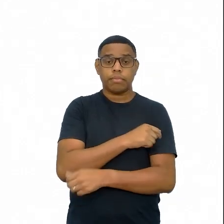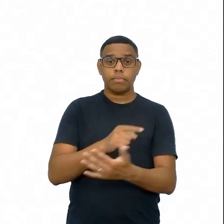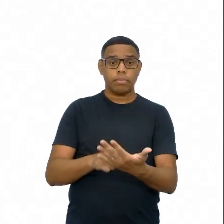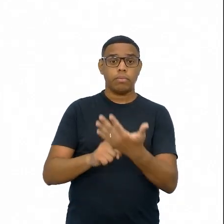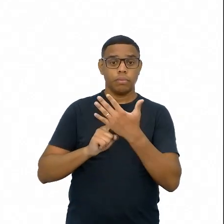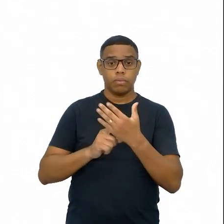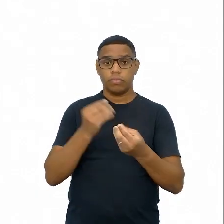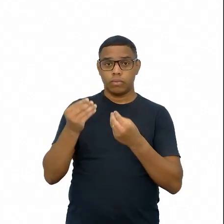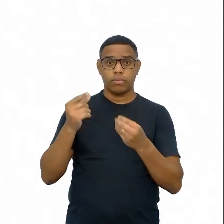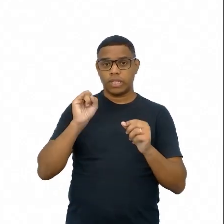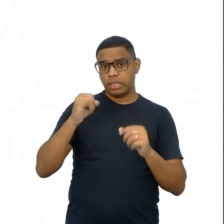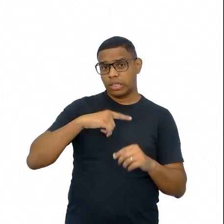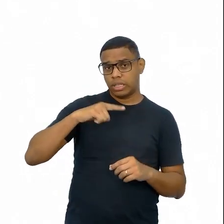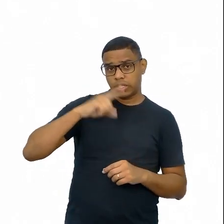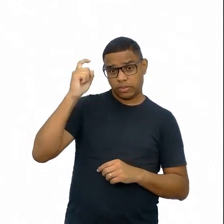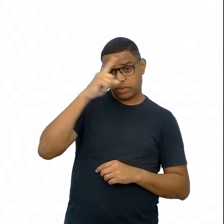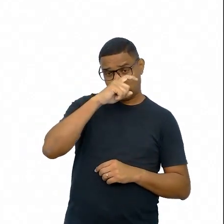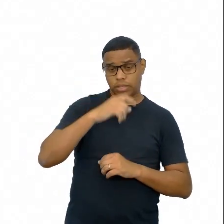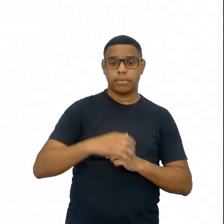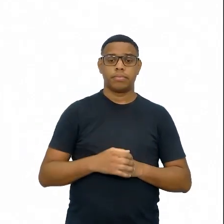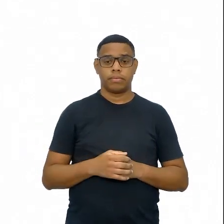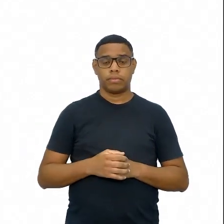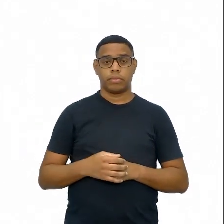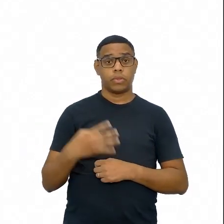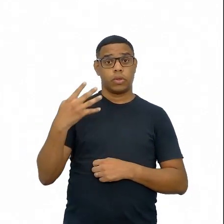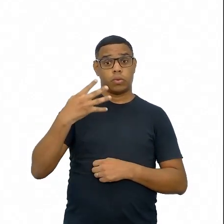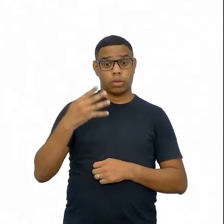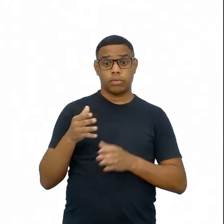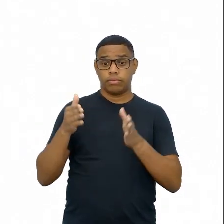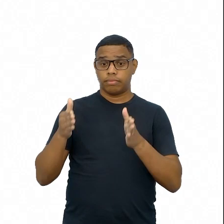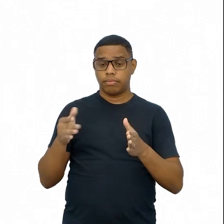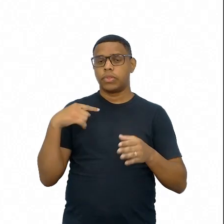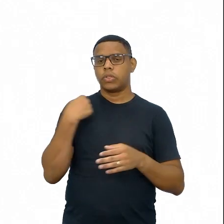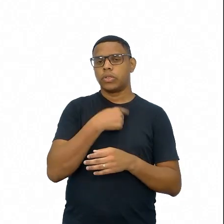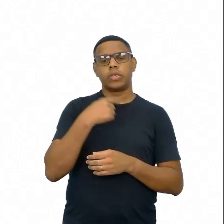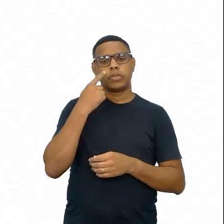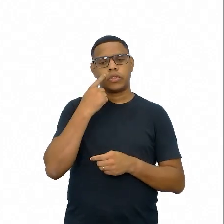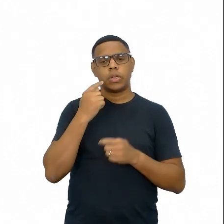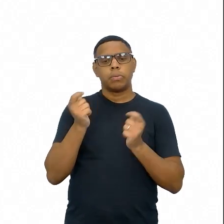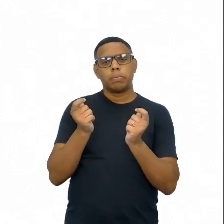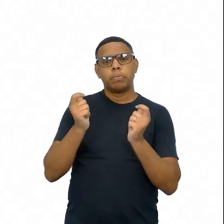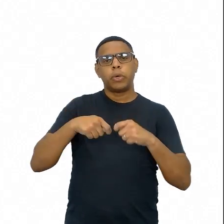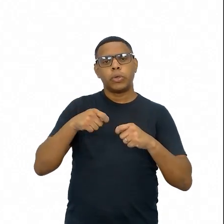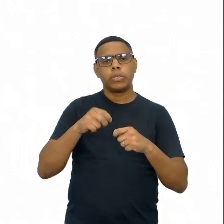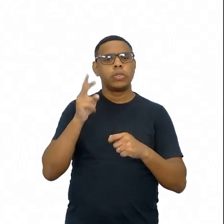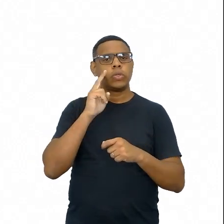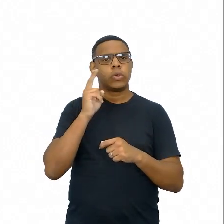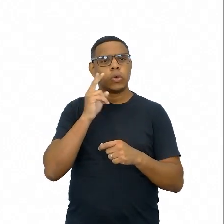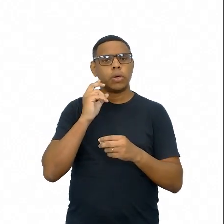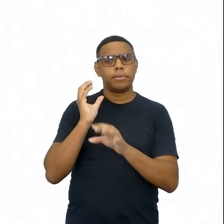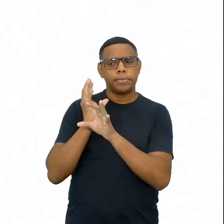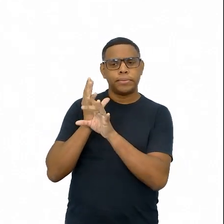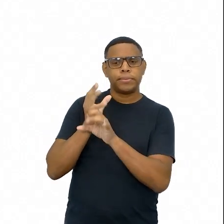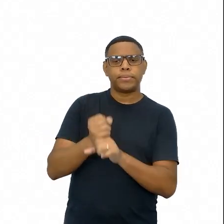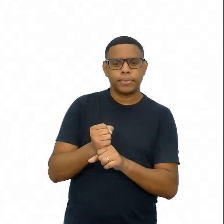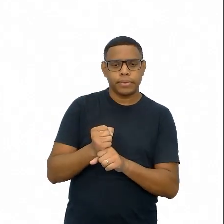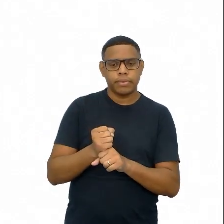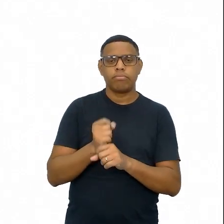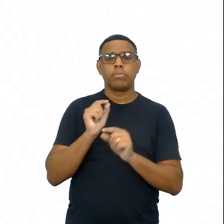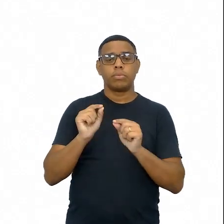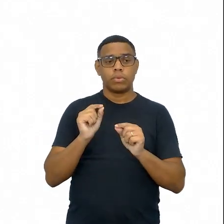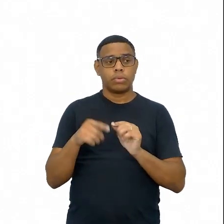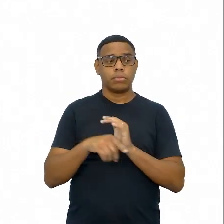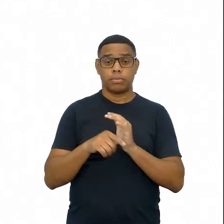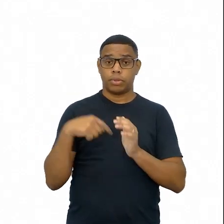apresentaram alguma dificuldade. No quarto momento, veremos algumas possibilidades de retomada a partir